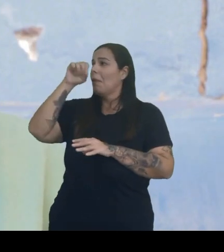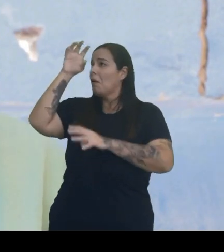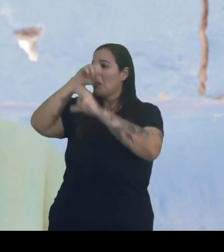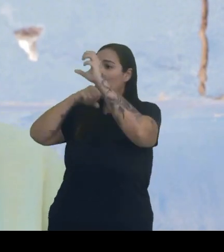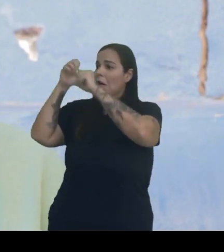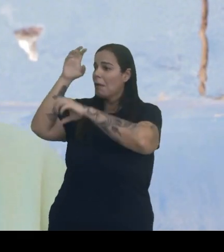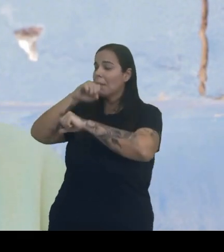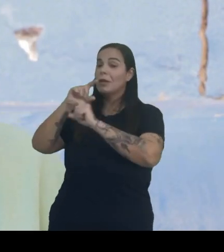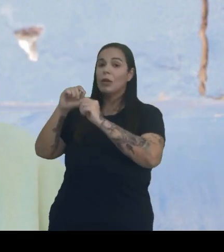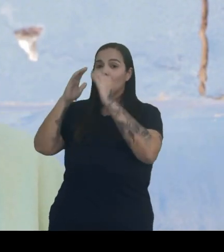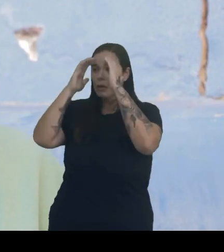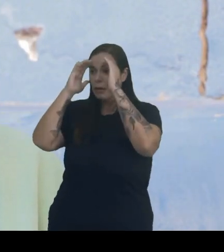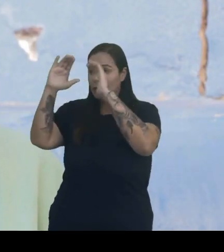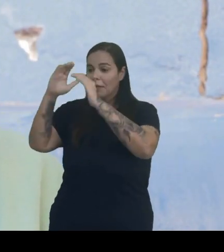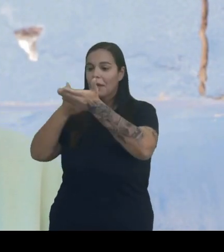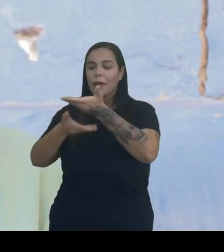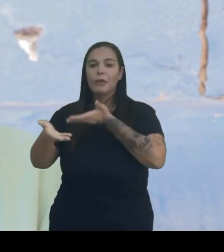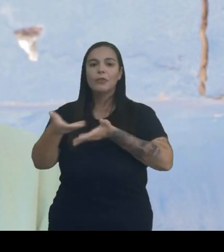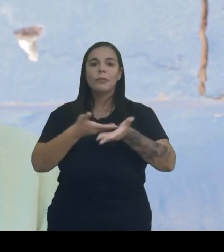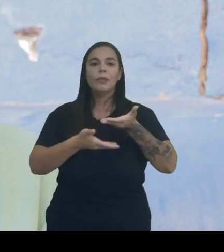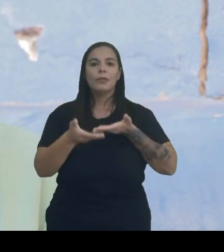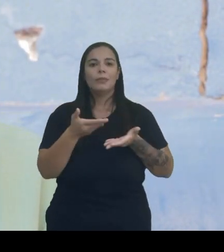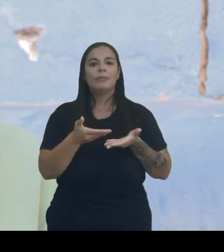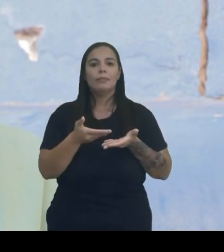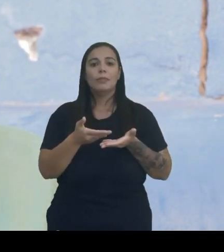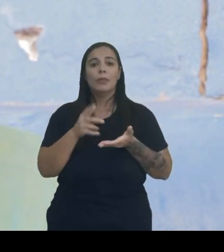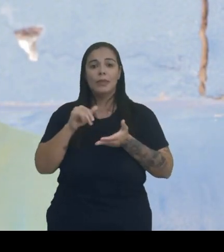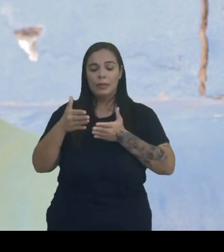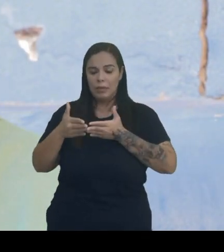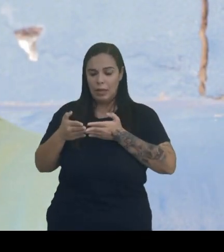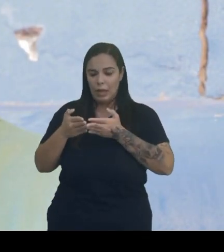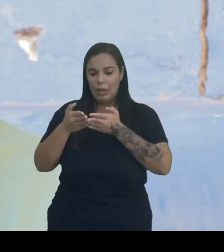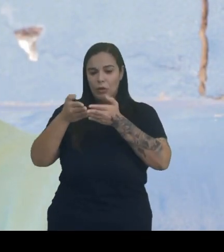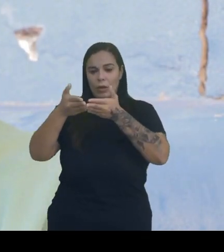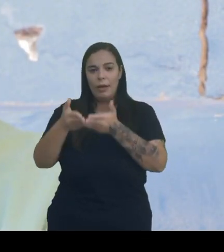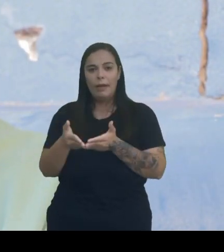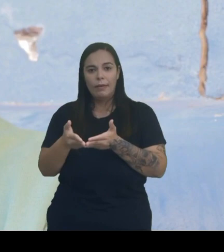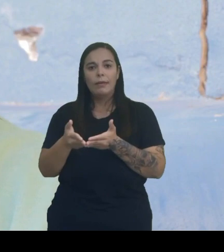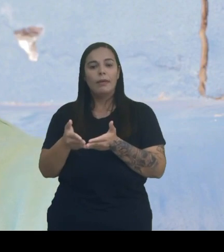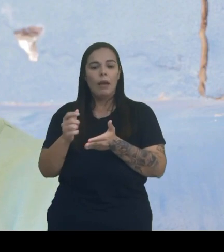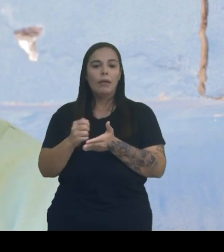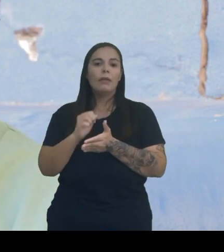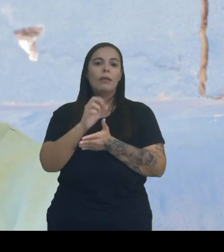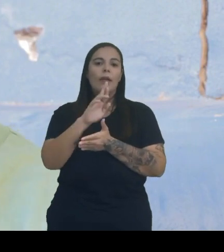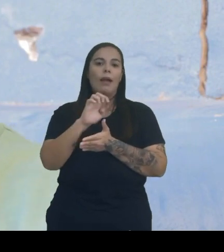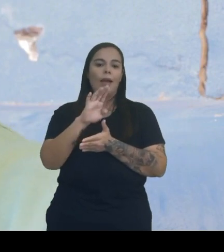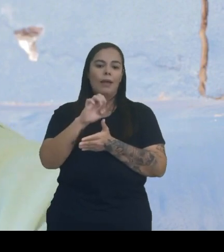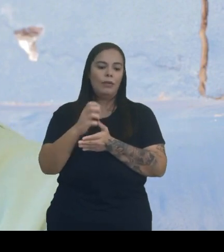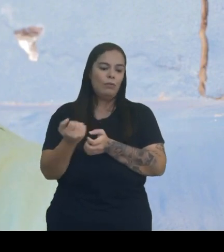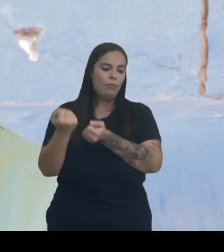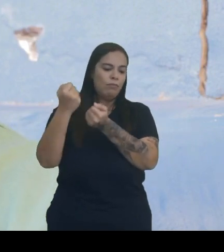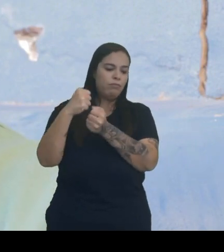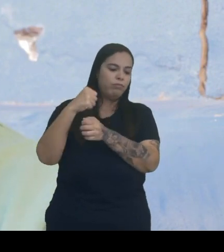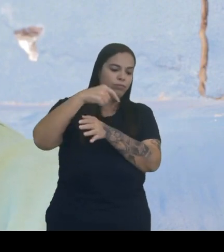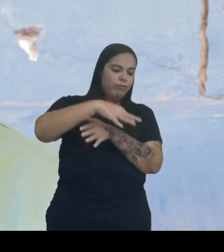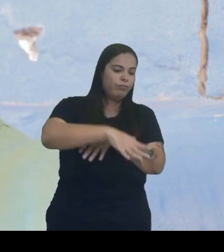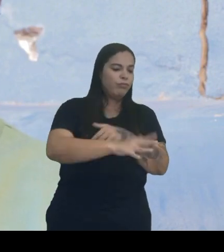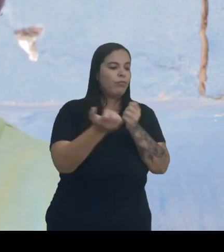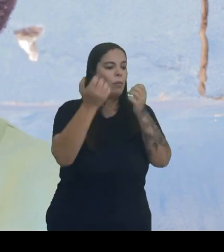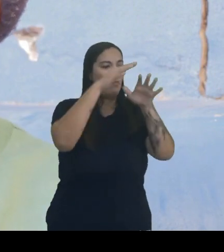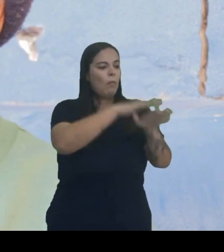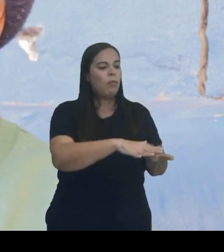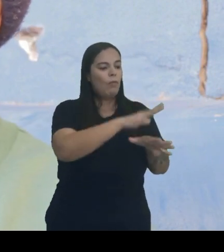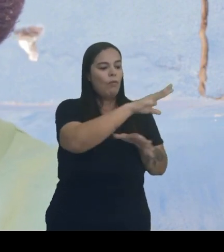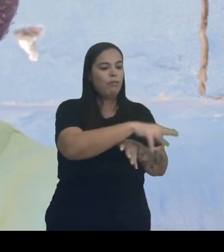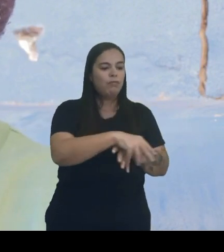um ao outro. Que se você arriasse a sua canoa daqui, você embarcava a sua rede, né? Pescava, deixava a